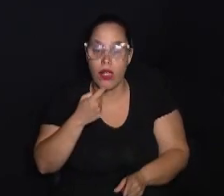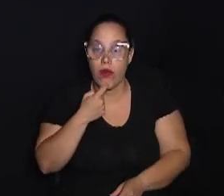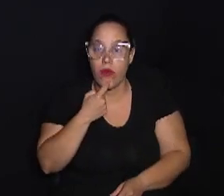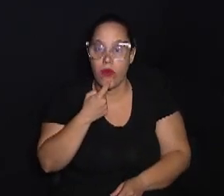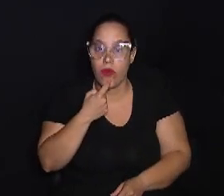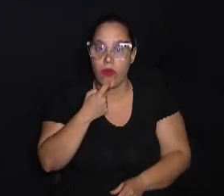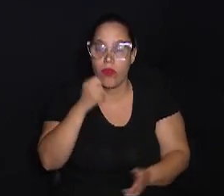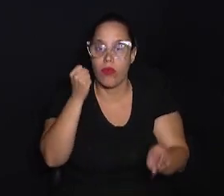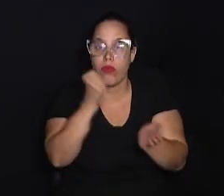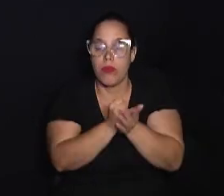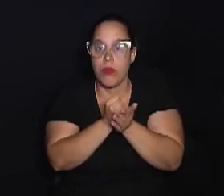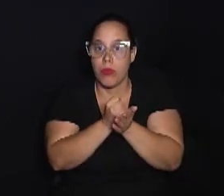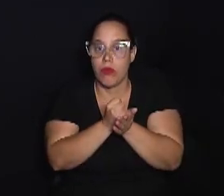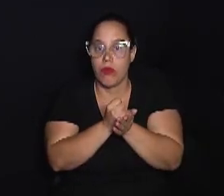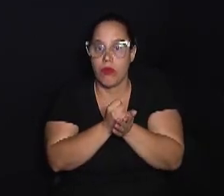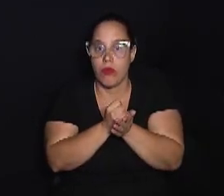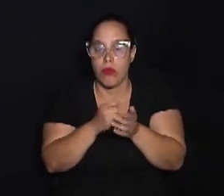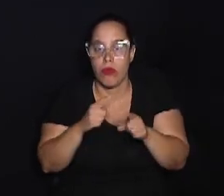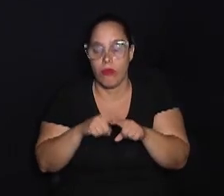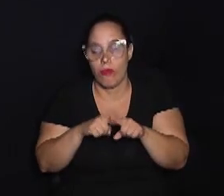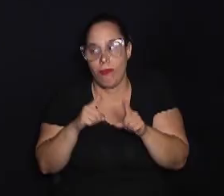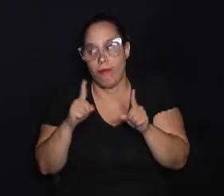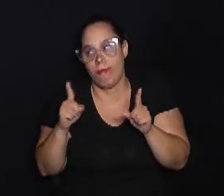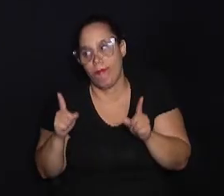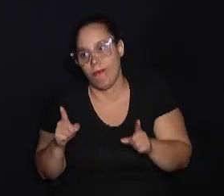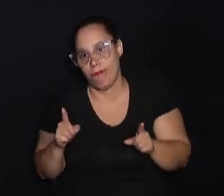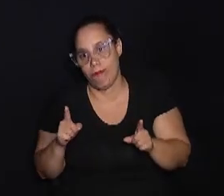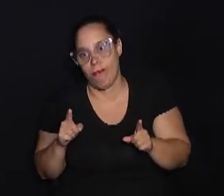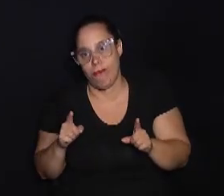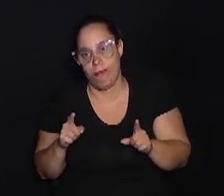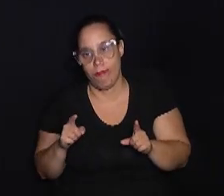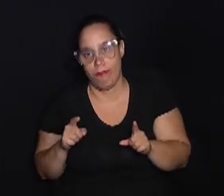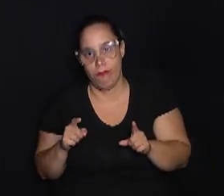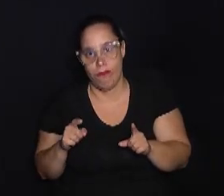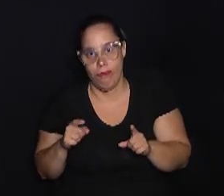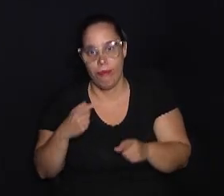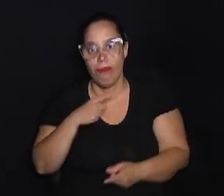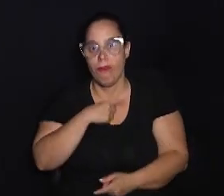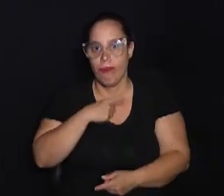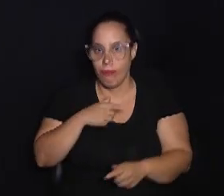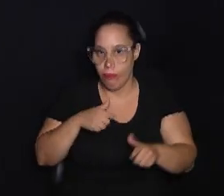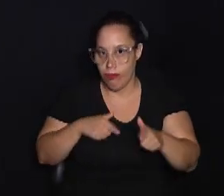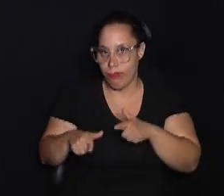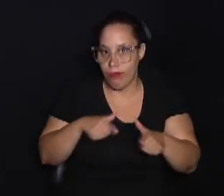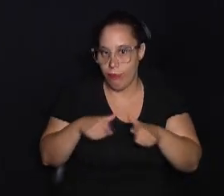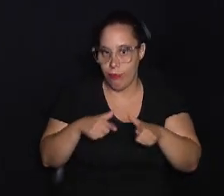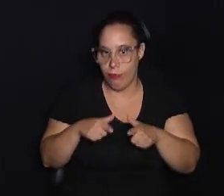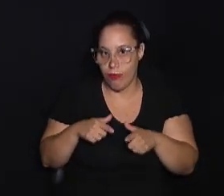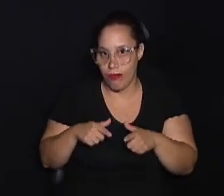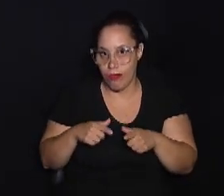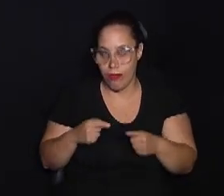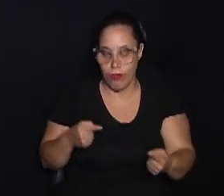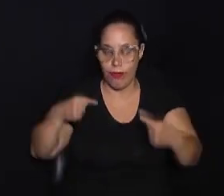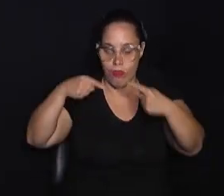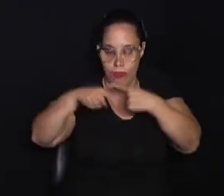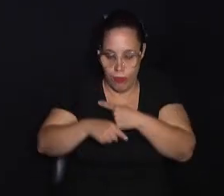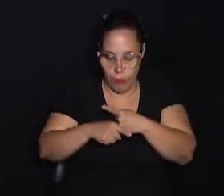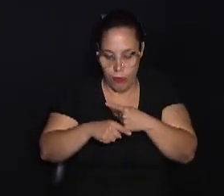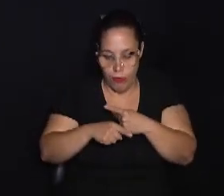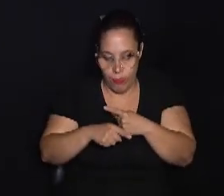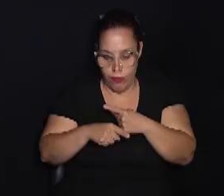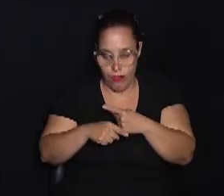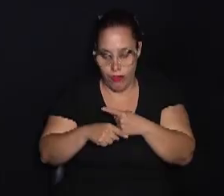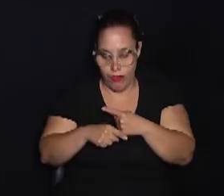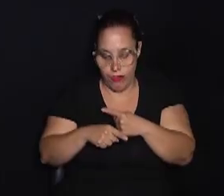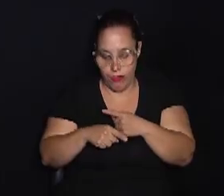muito marcada por isso. Mas ao mesmo tempo, como a gente tem que trabalhar com o elemento da contradição, ao mesmo